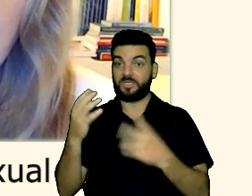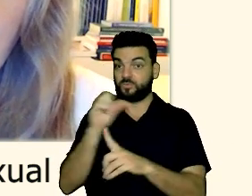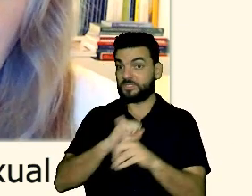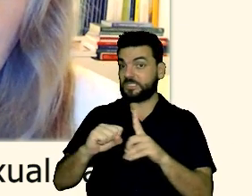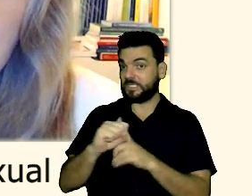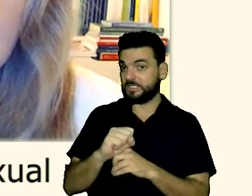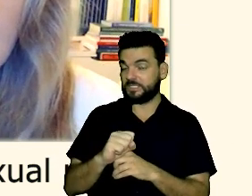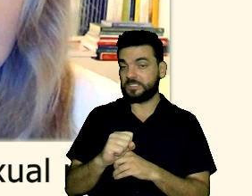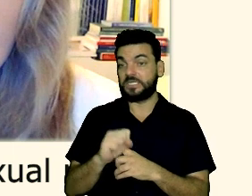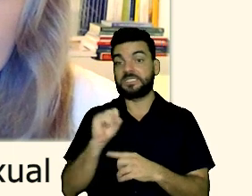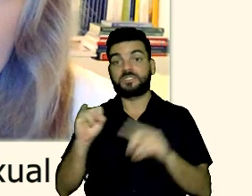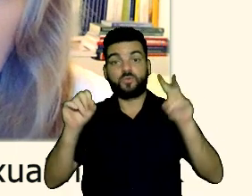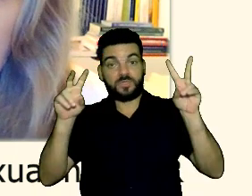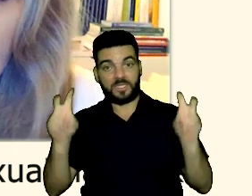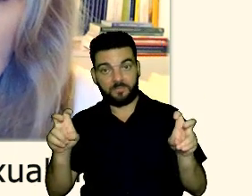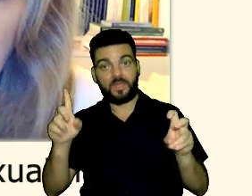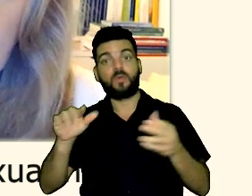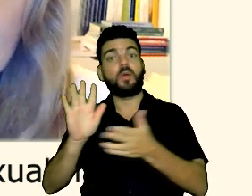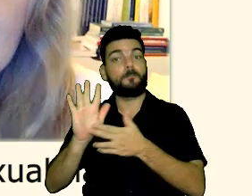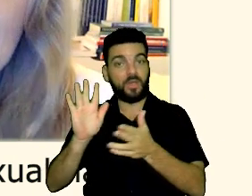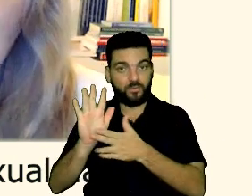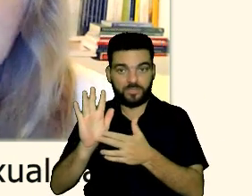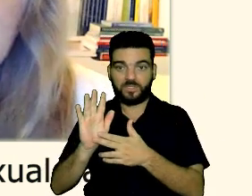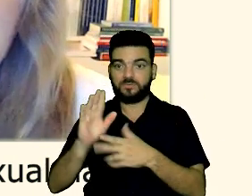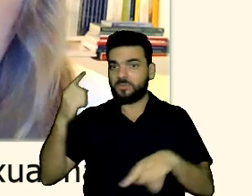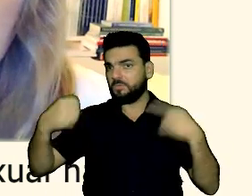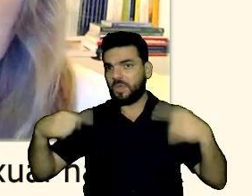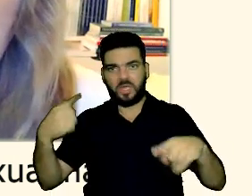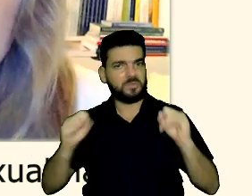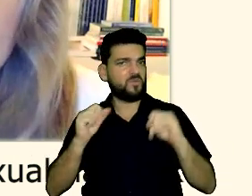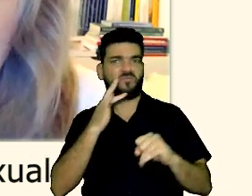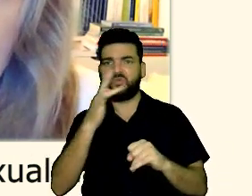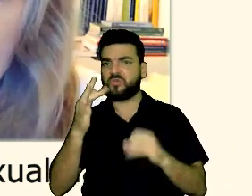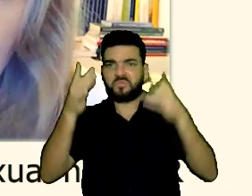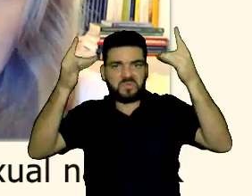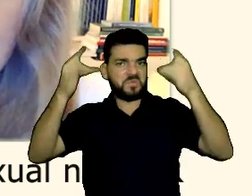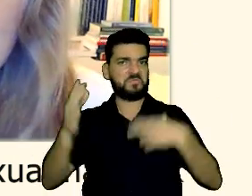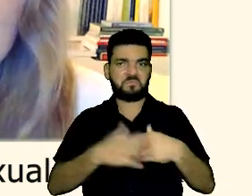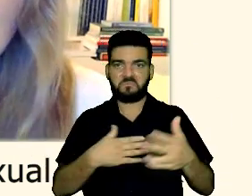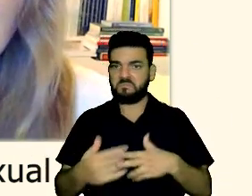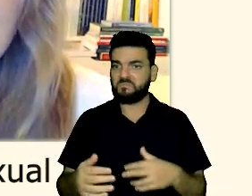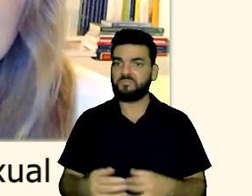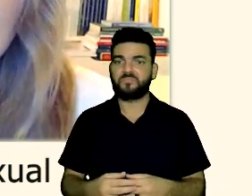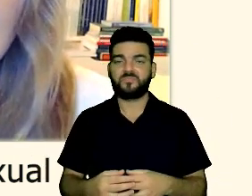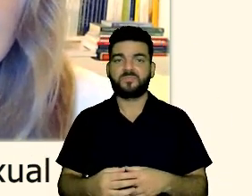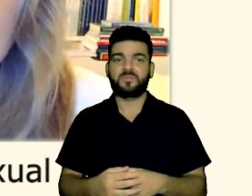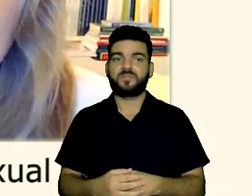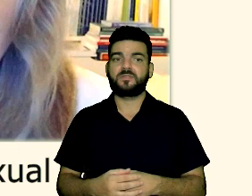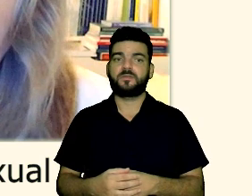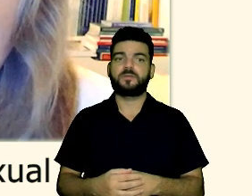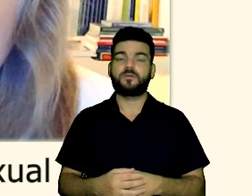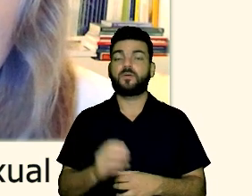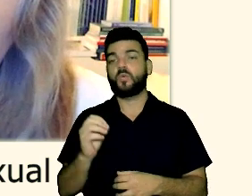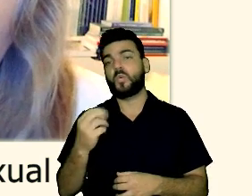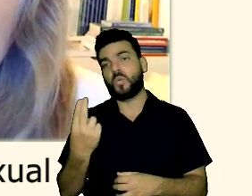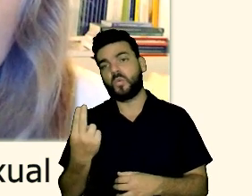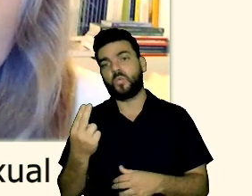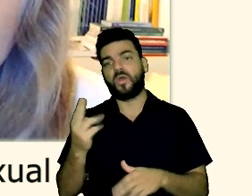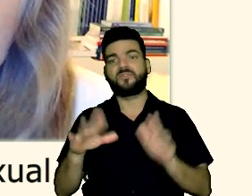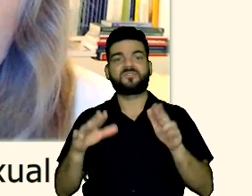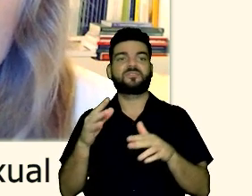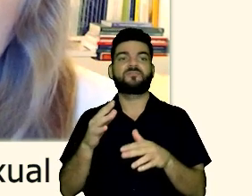fórum específico como esse, interdisciplinar, ou mesmo fóruns mais abertos, a sociedade ela se sente um